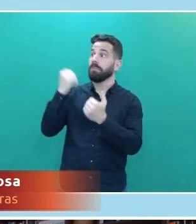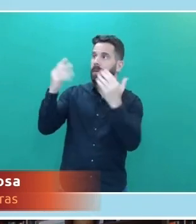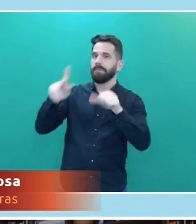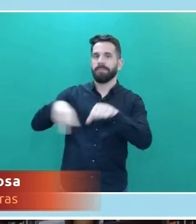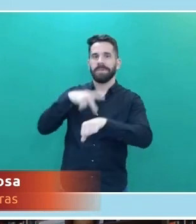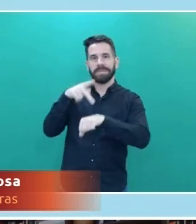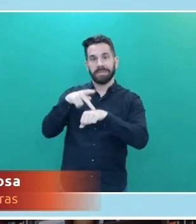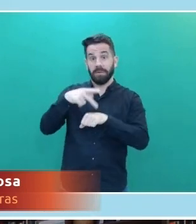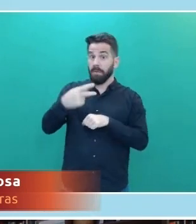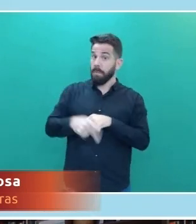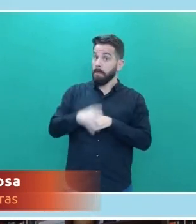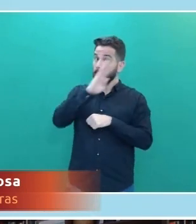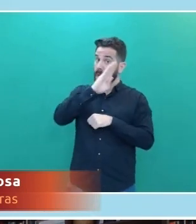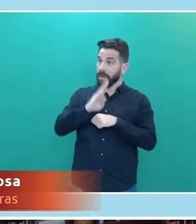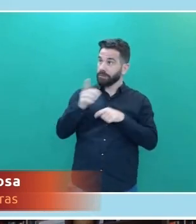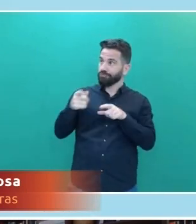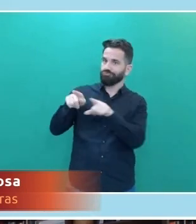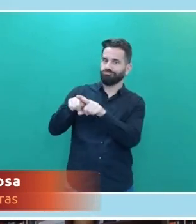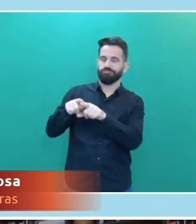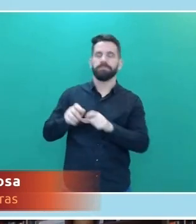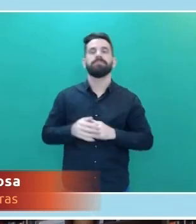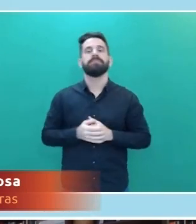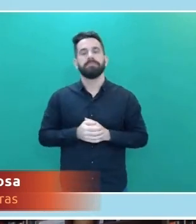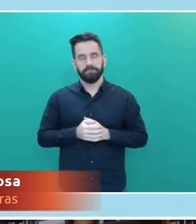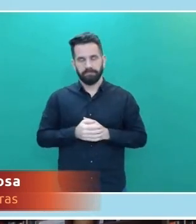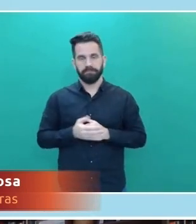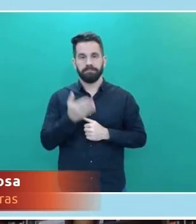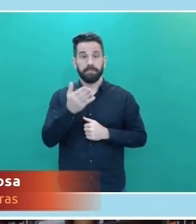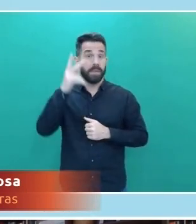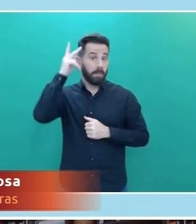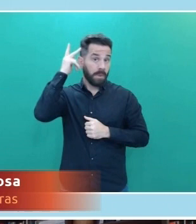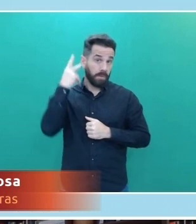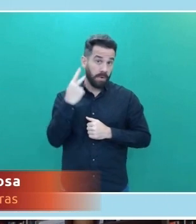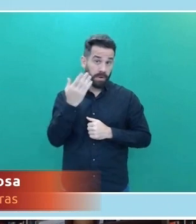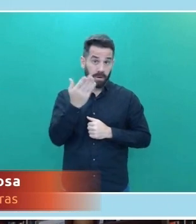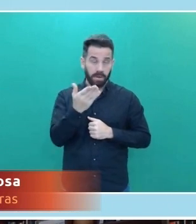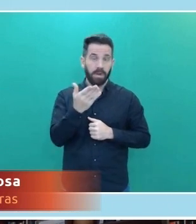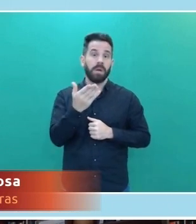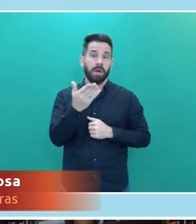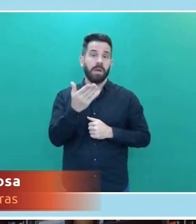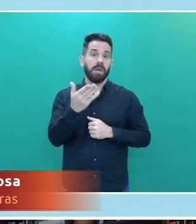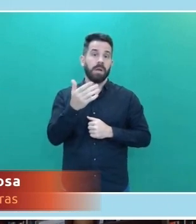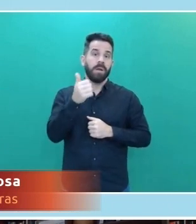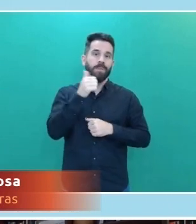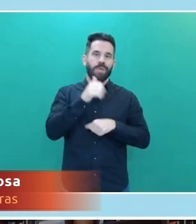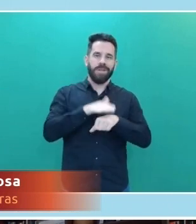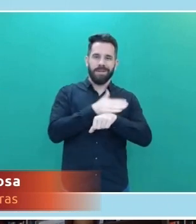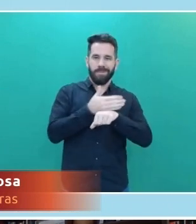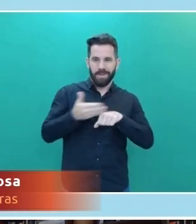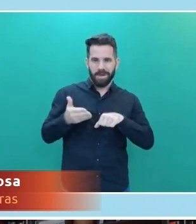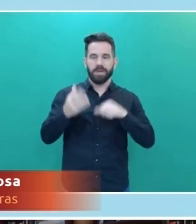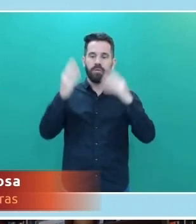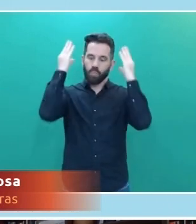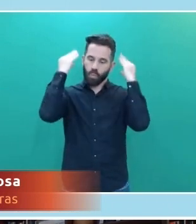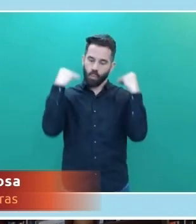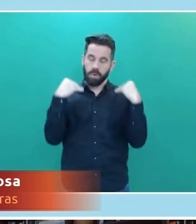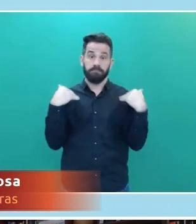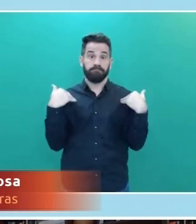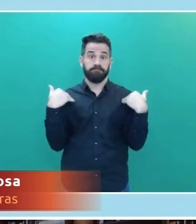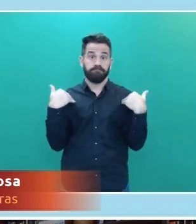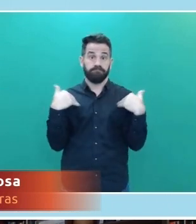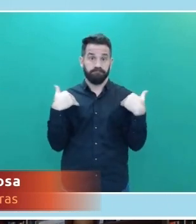você. Eu sou a Camila Maia, uma mulher branca, de cabelos escuros e lisos abaixo dos ombros, olhos